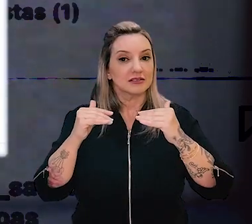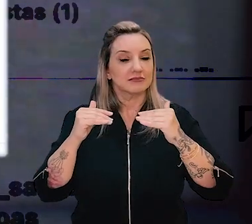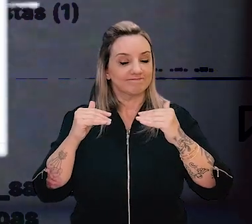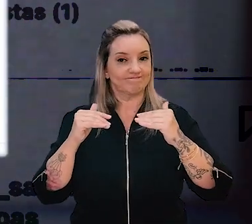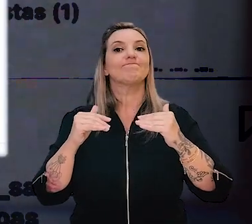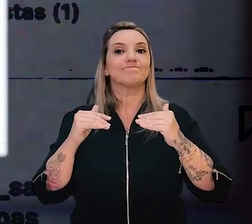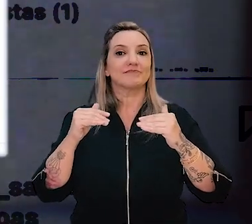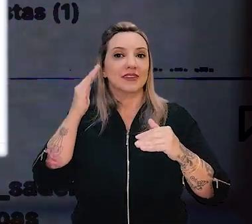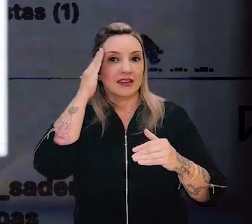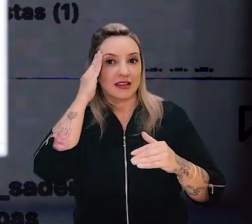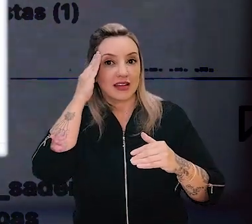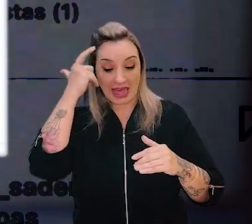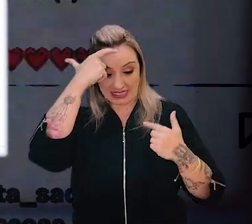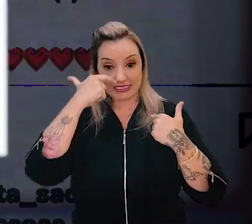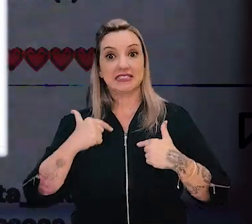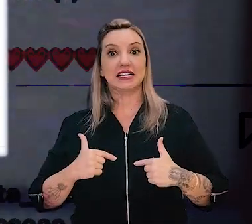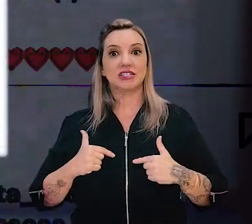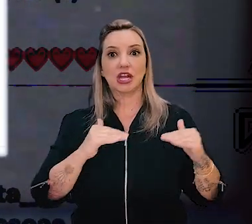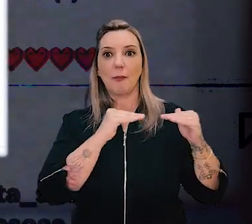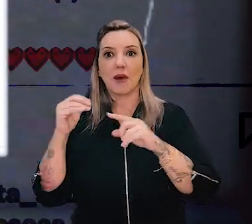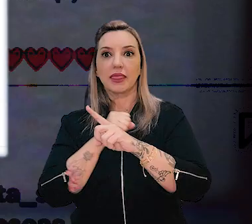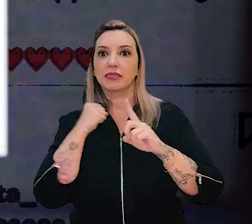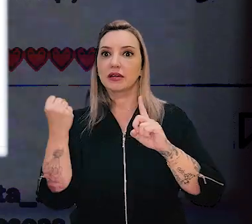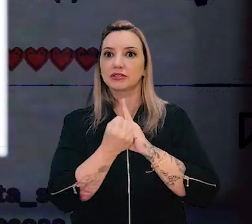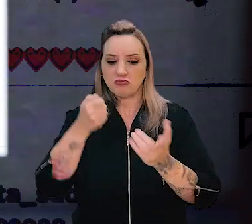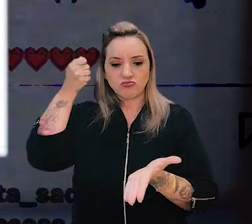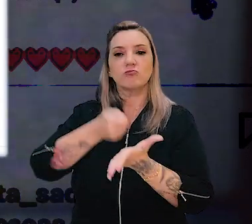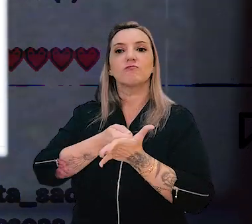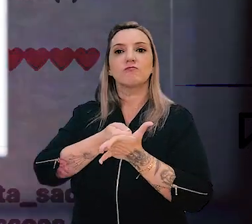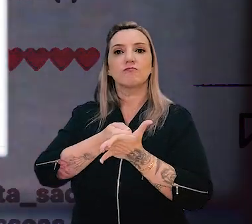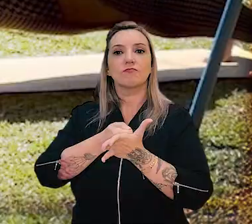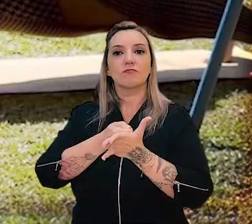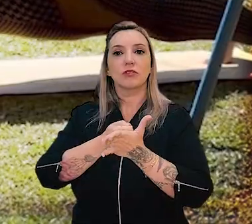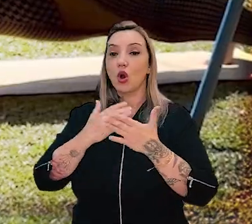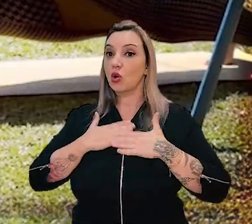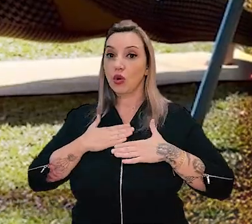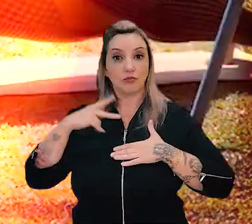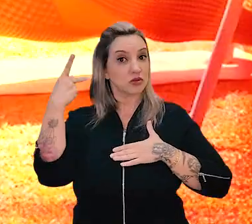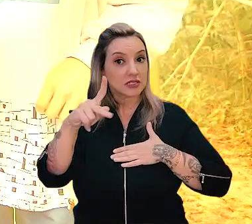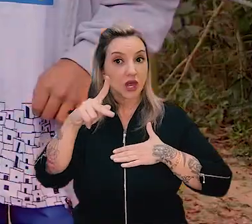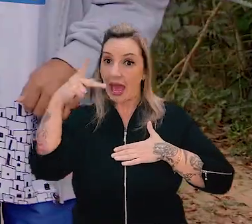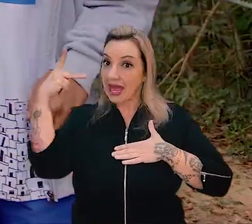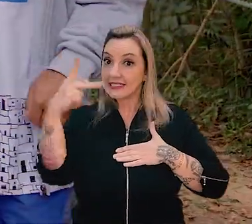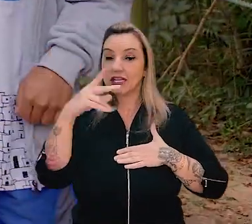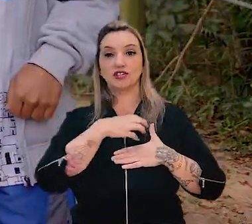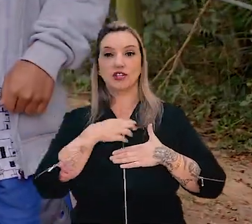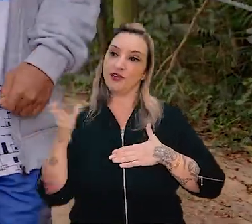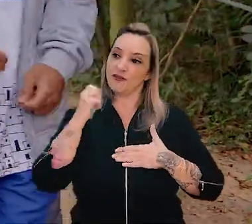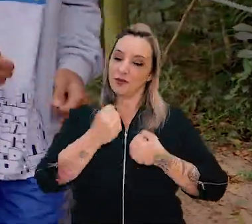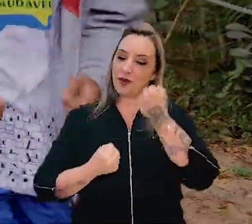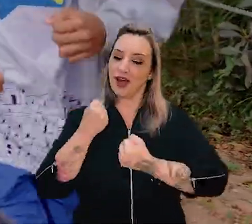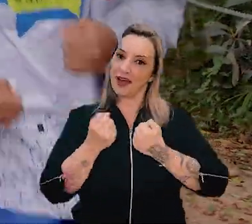física. Entender que estética é um padrão social imposto. E que o seu corpo é o seu corpo. Beleza? Vamos correr um pouquinho? Bora.